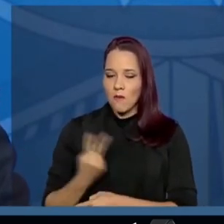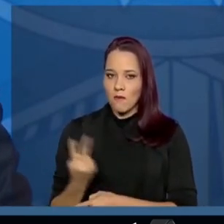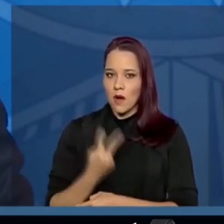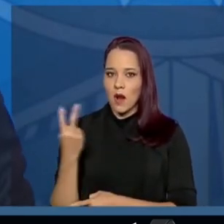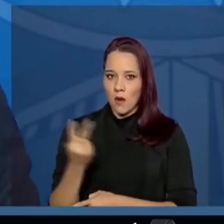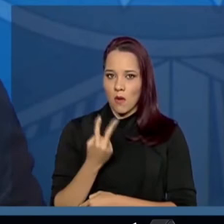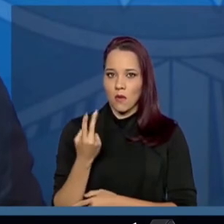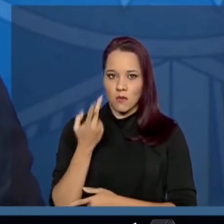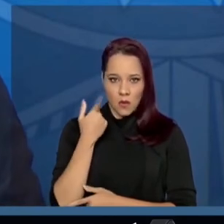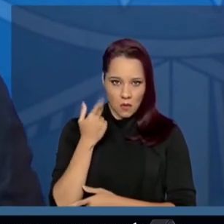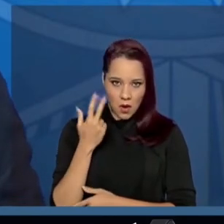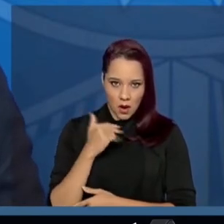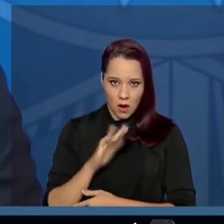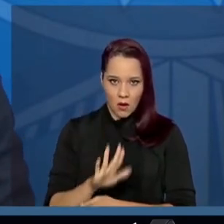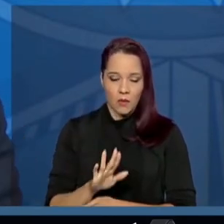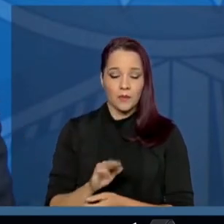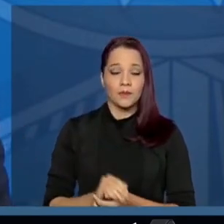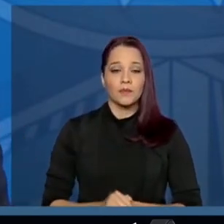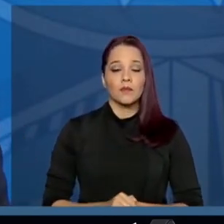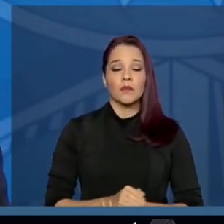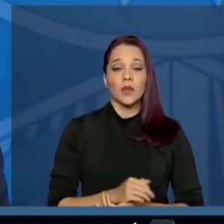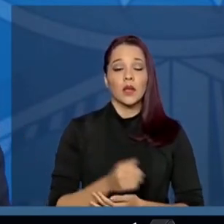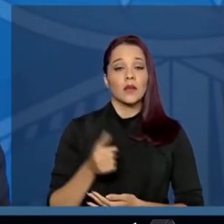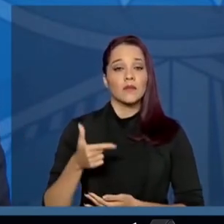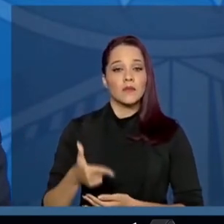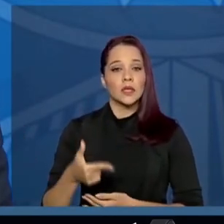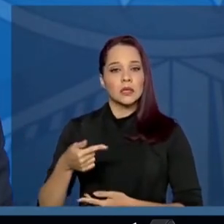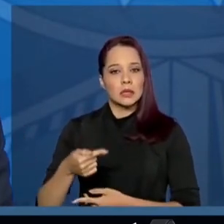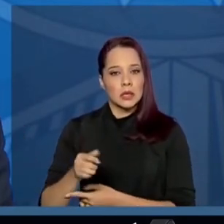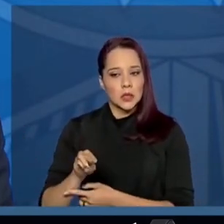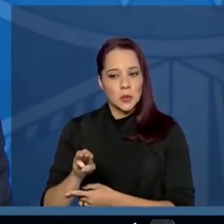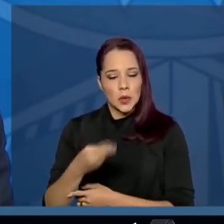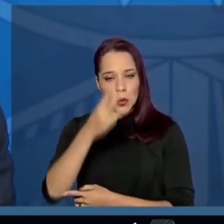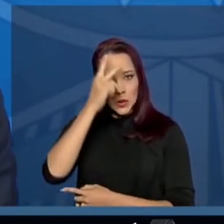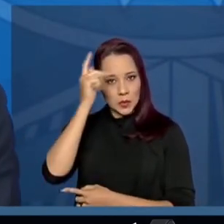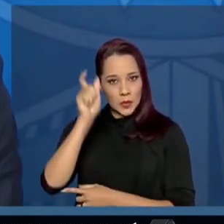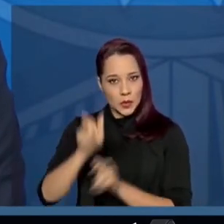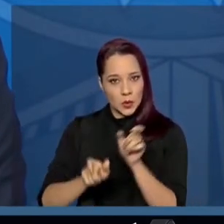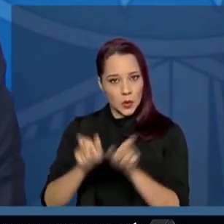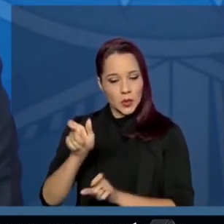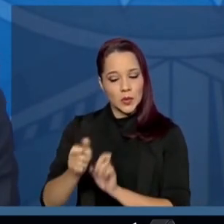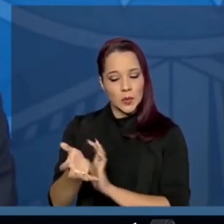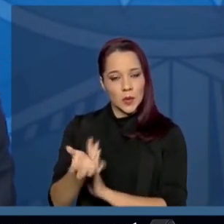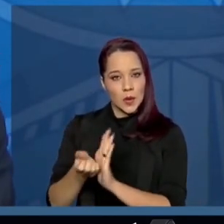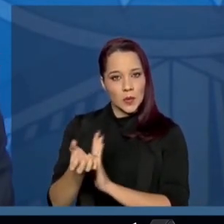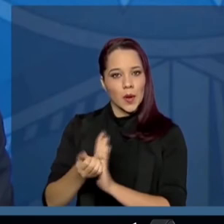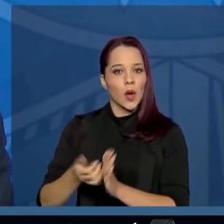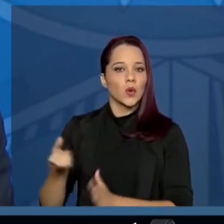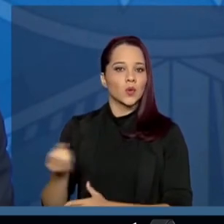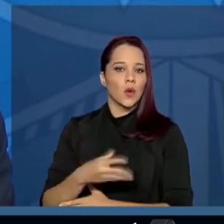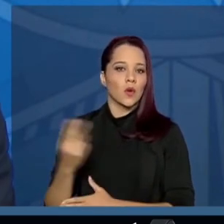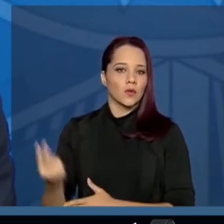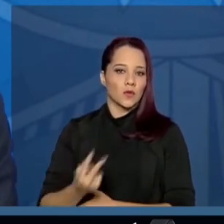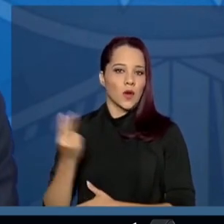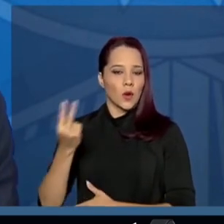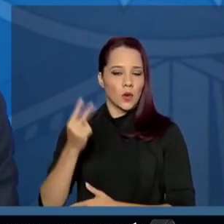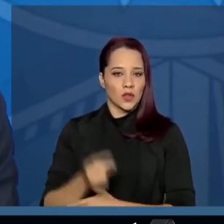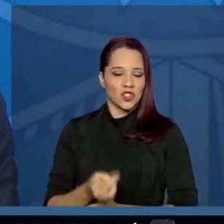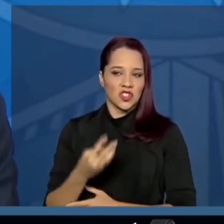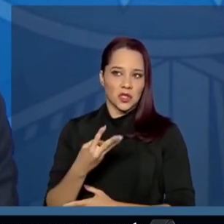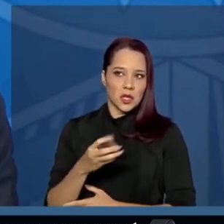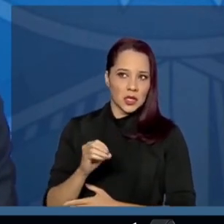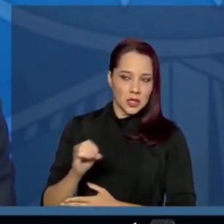originais e 27 milhões de pessoas recebendo os novos valores de